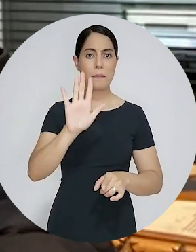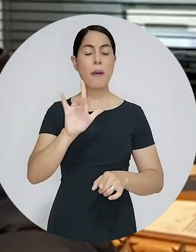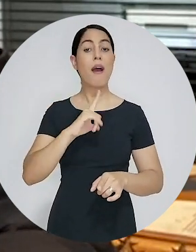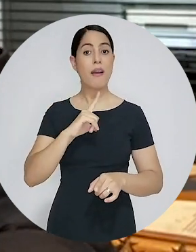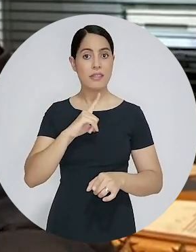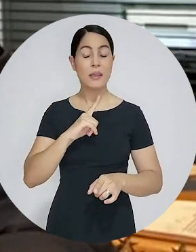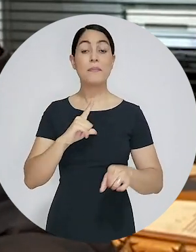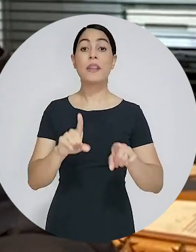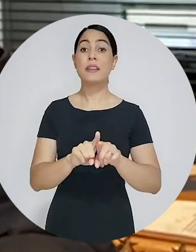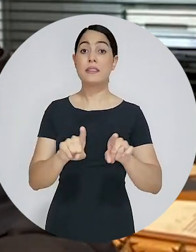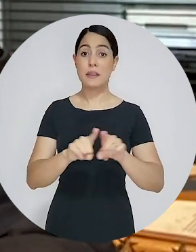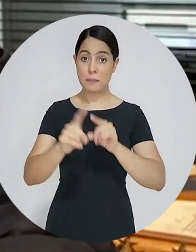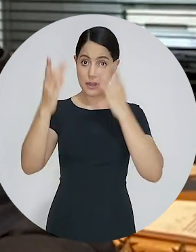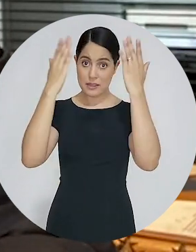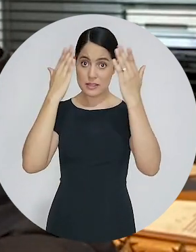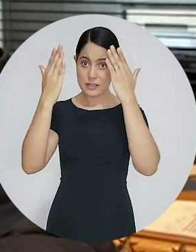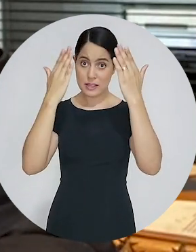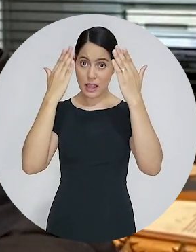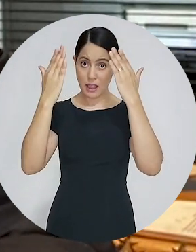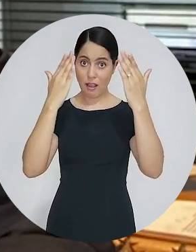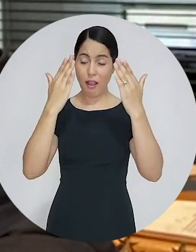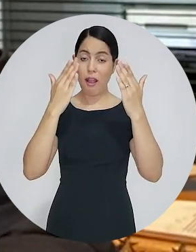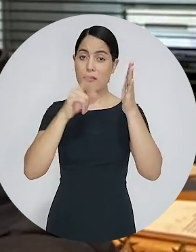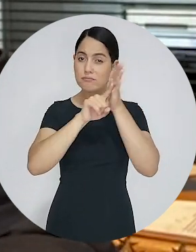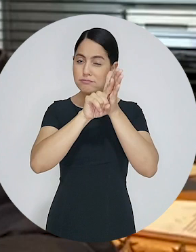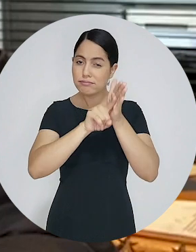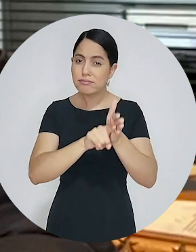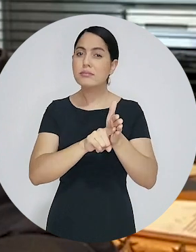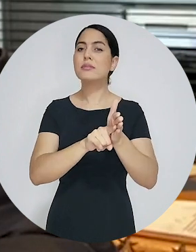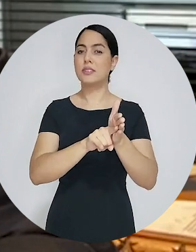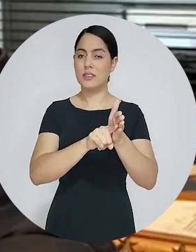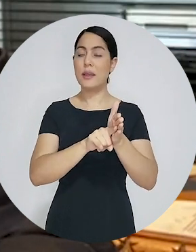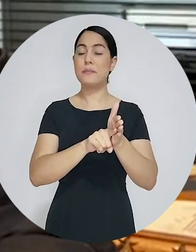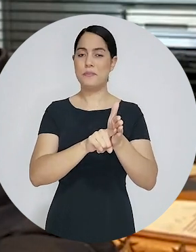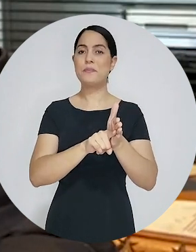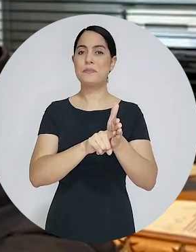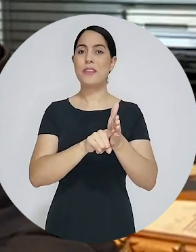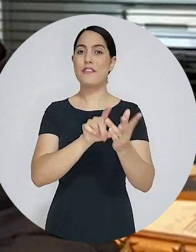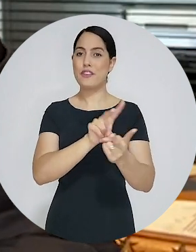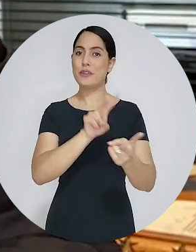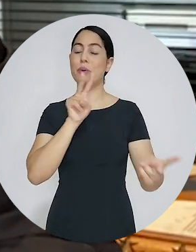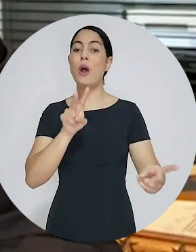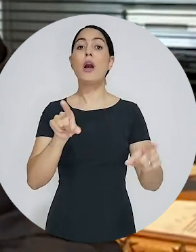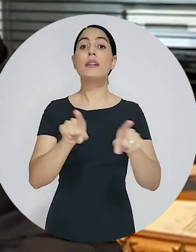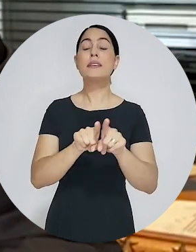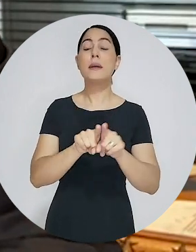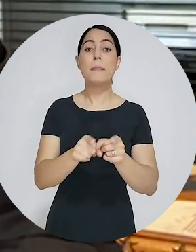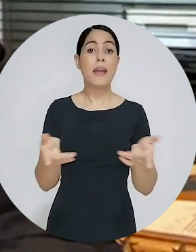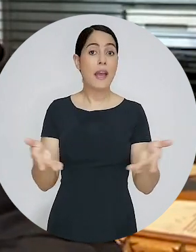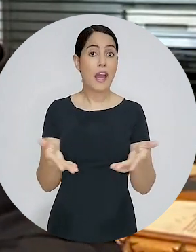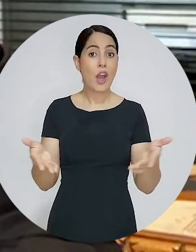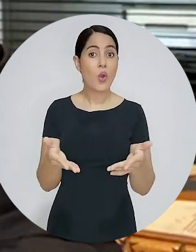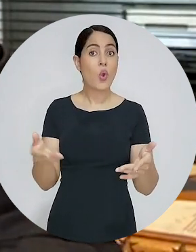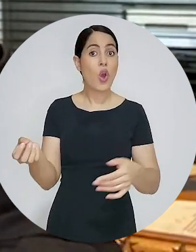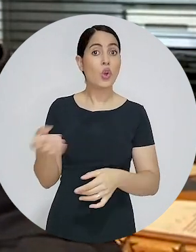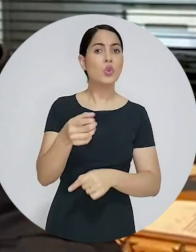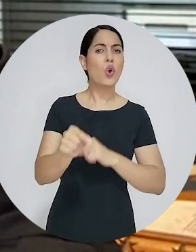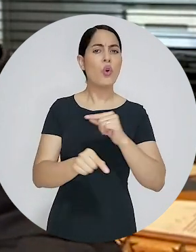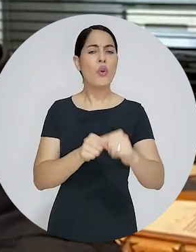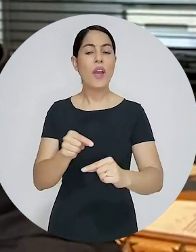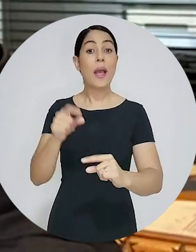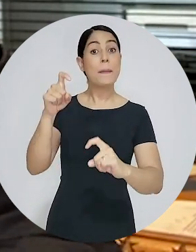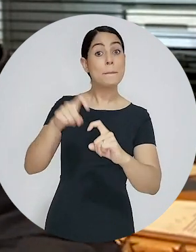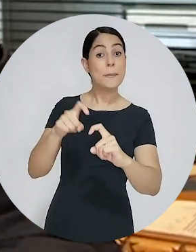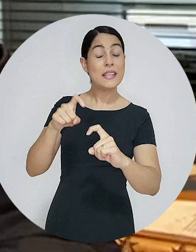o site de telepsicologia, Psicologia Viva, e agora com telemedicina, com 22